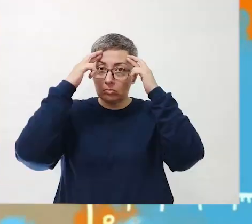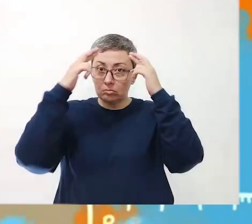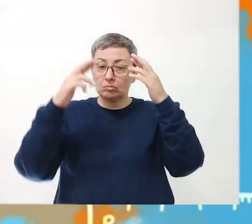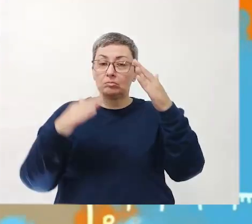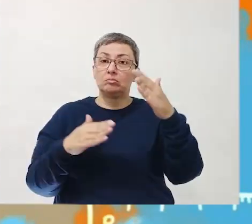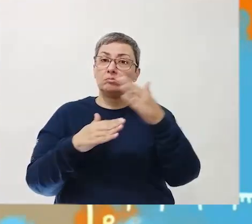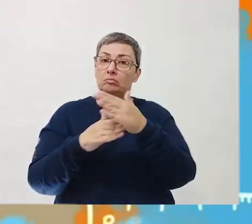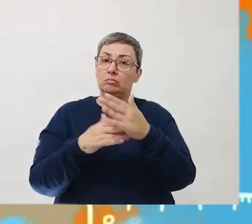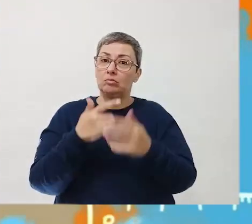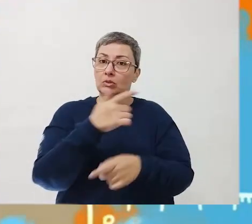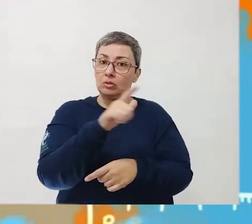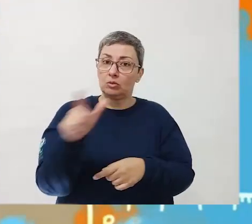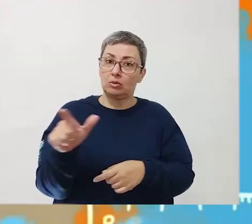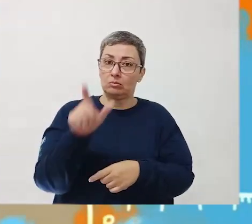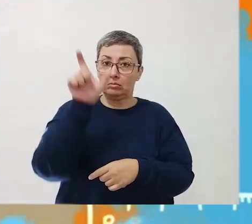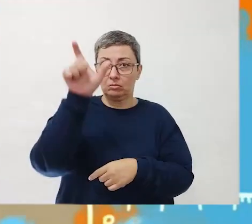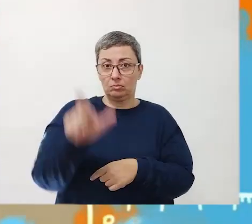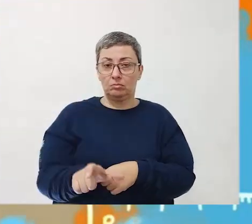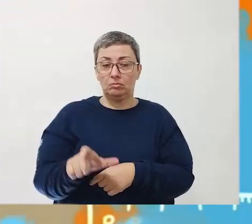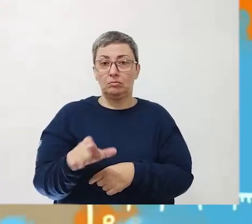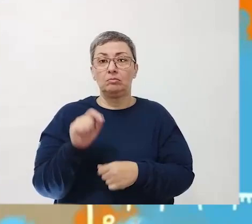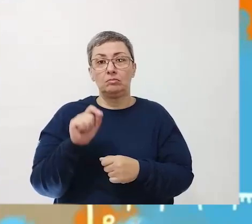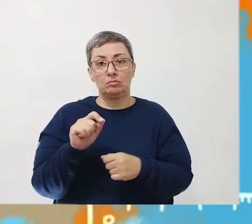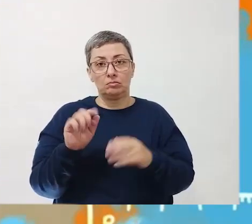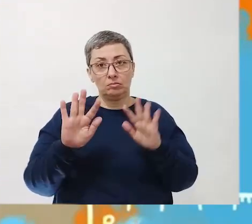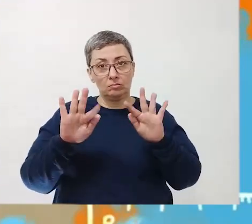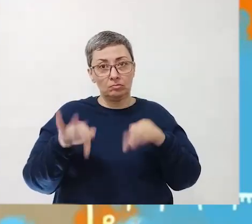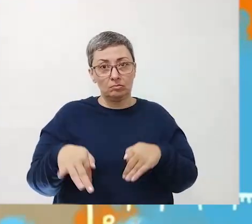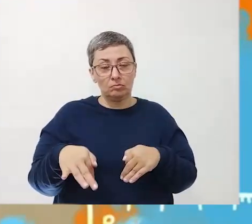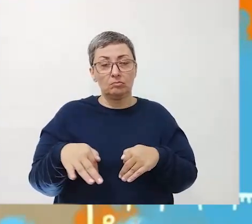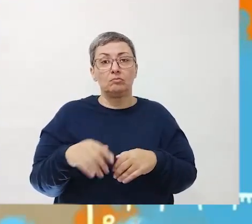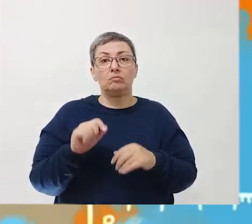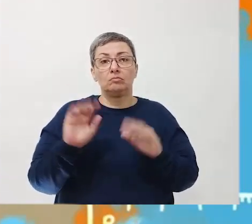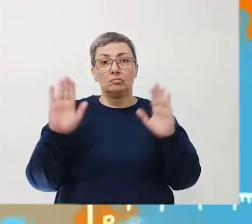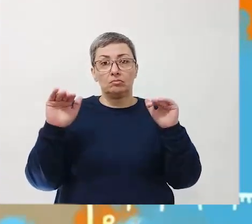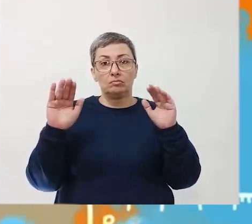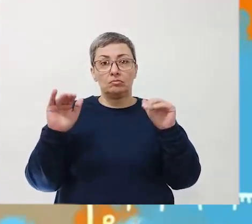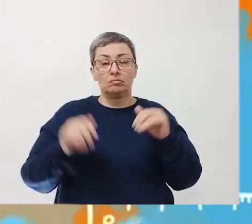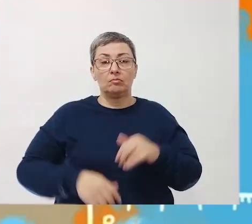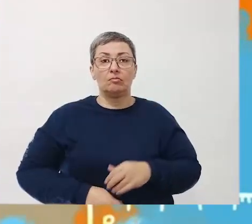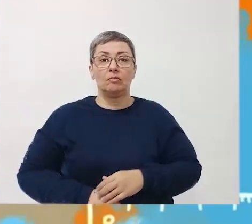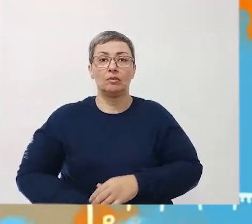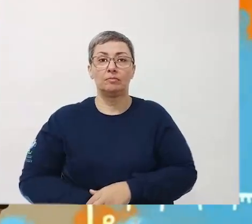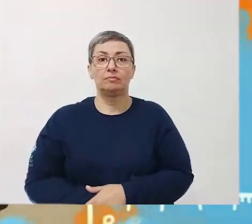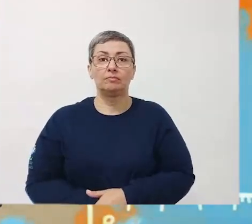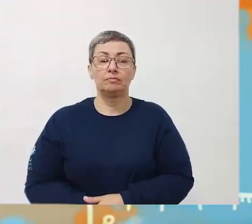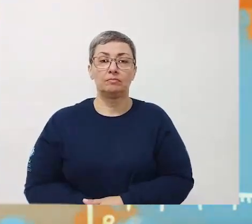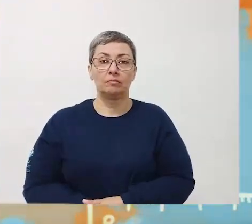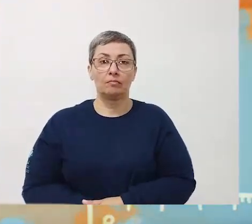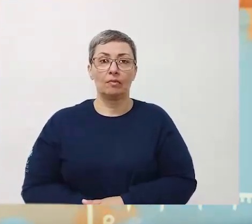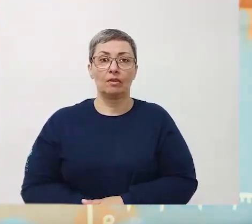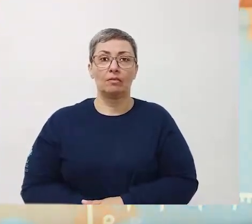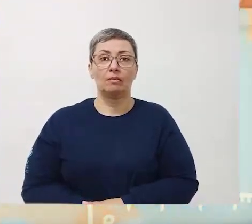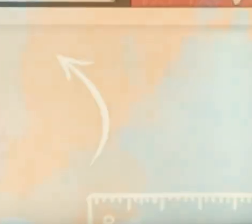os limites das outras pessoas. Ficamos por aqui. See ya!